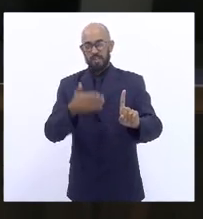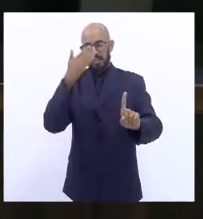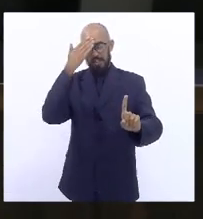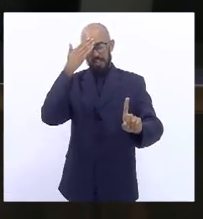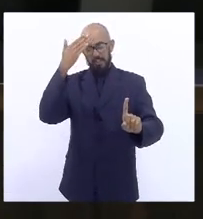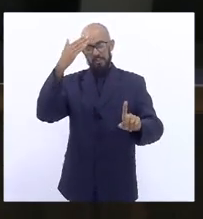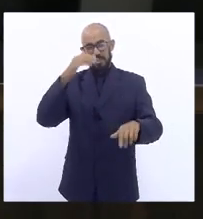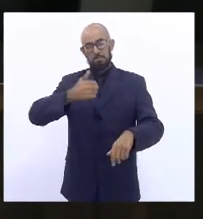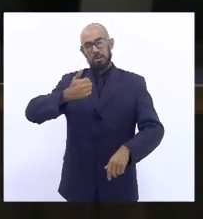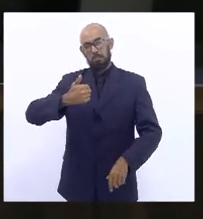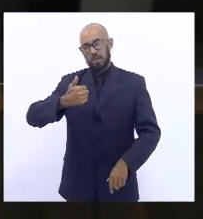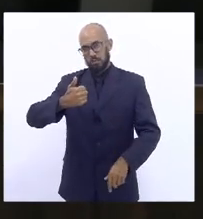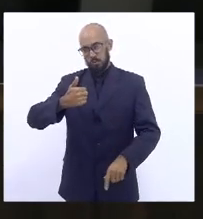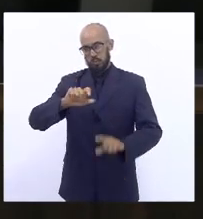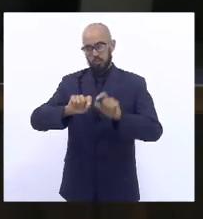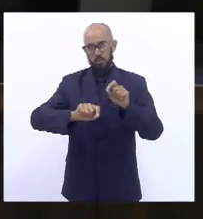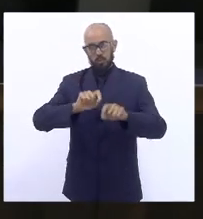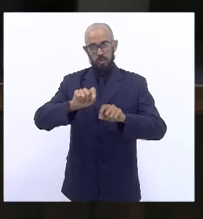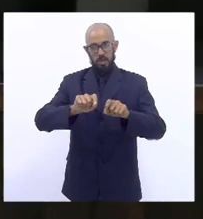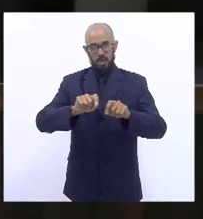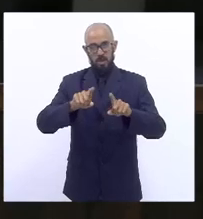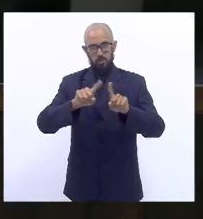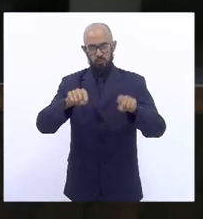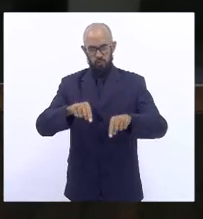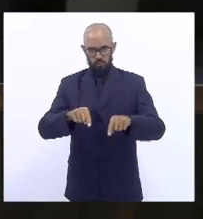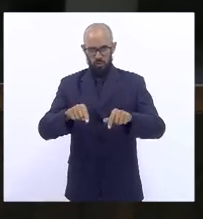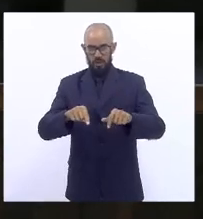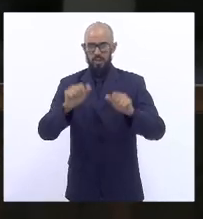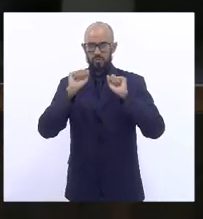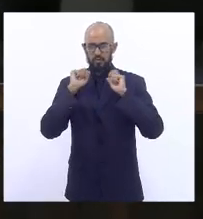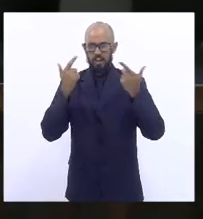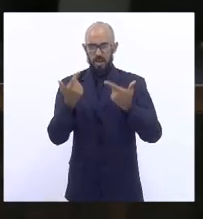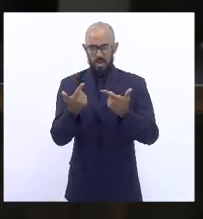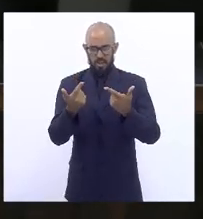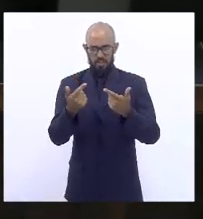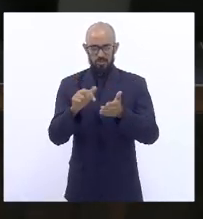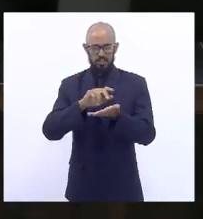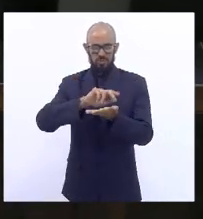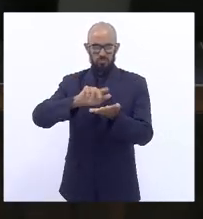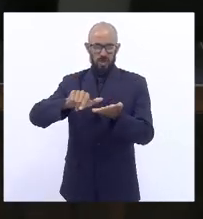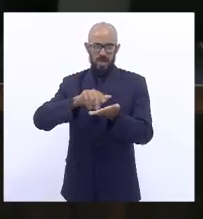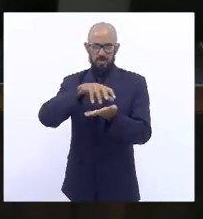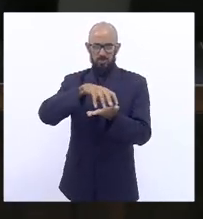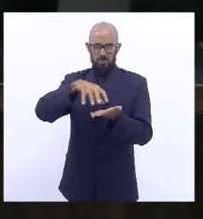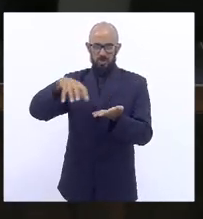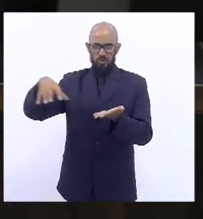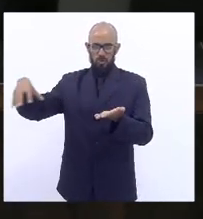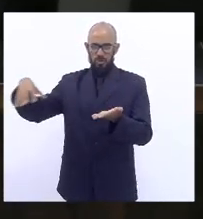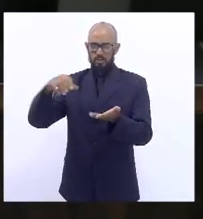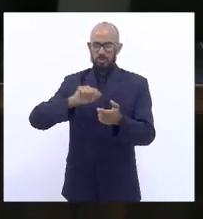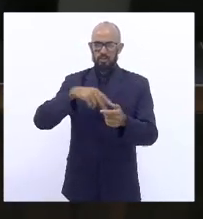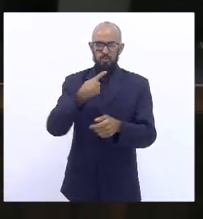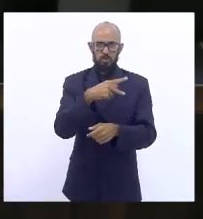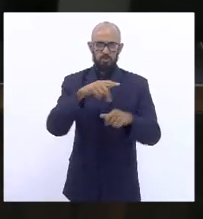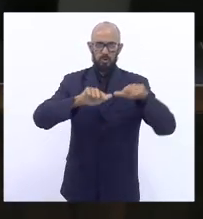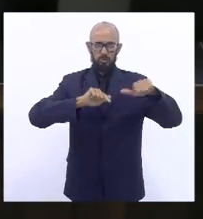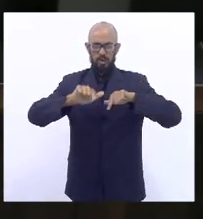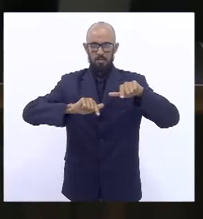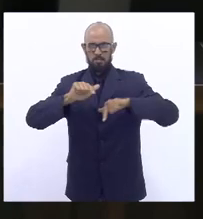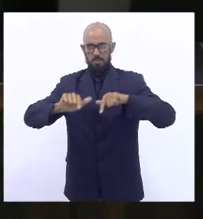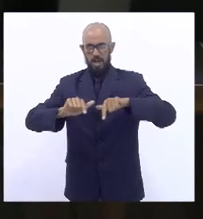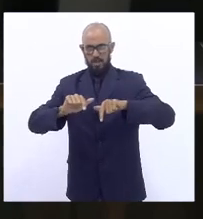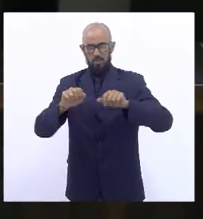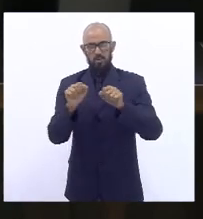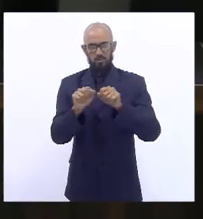agradecer, em primeiro lugar, aos servidores e servidoras da LERJ, das mais diferentes áreas, que, com o seu trabalho,